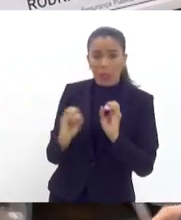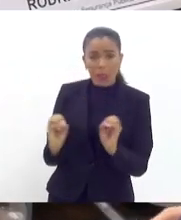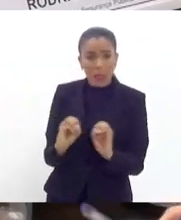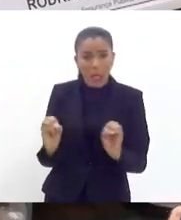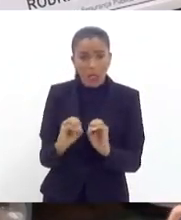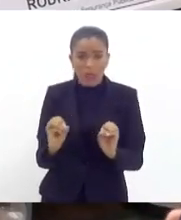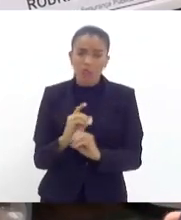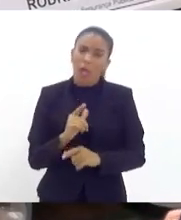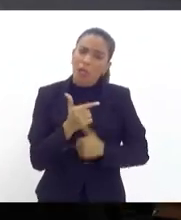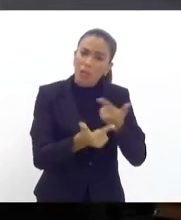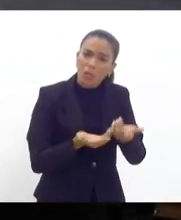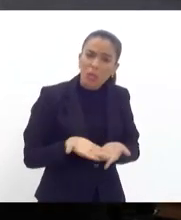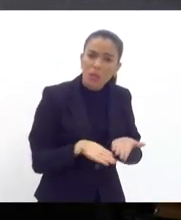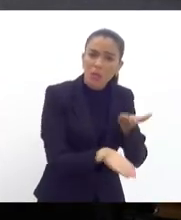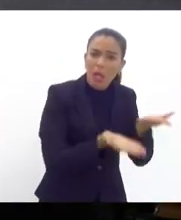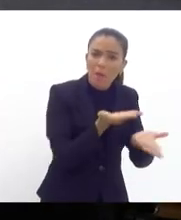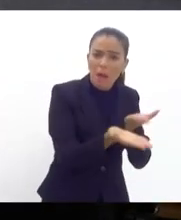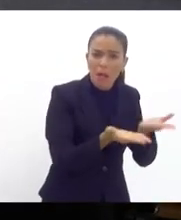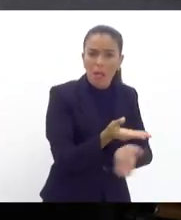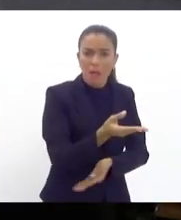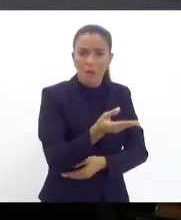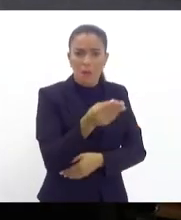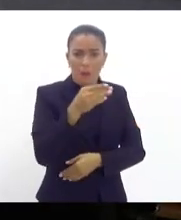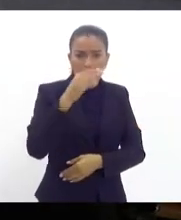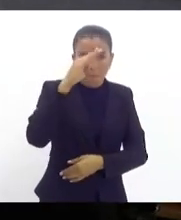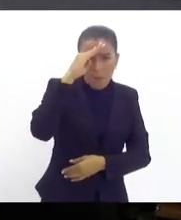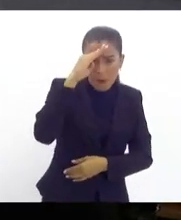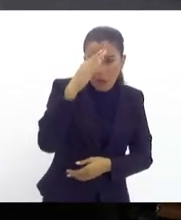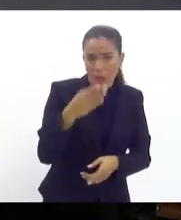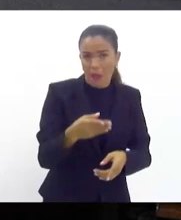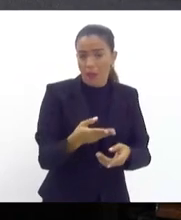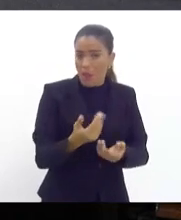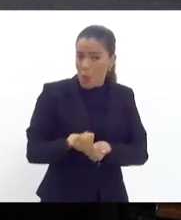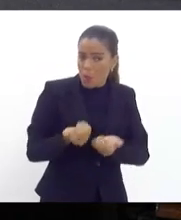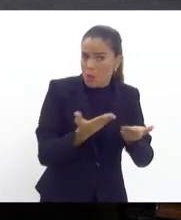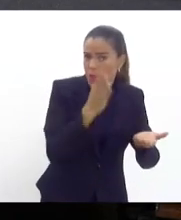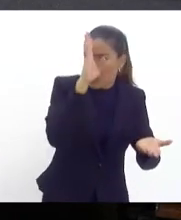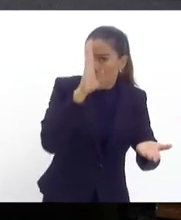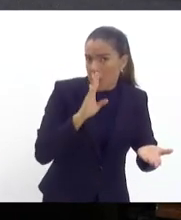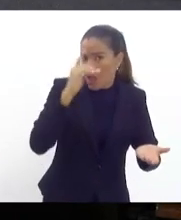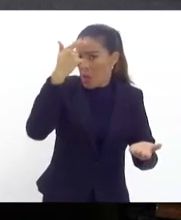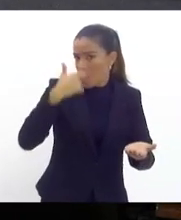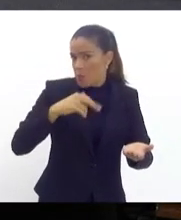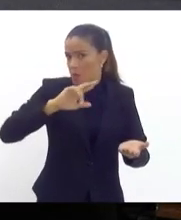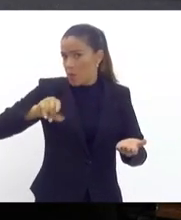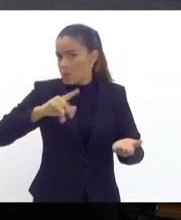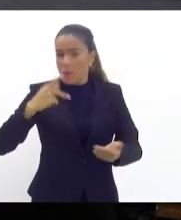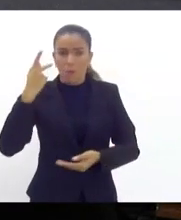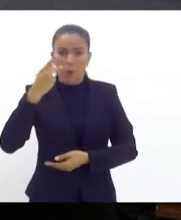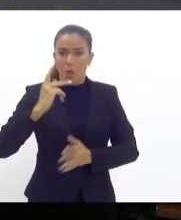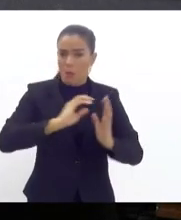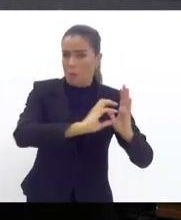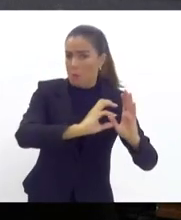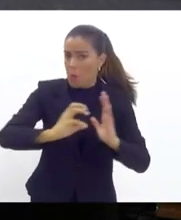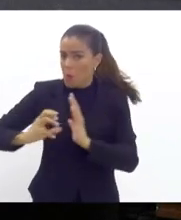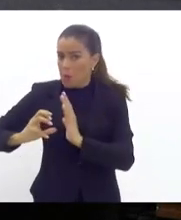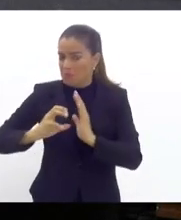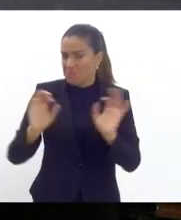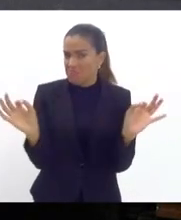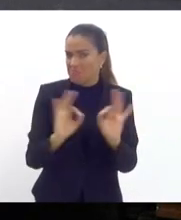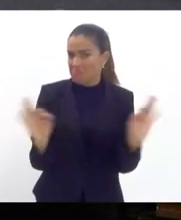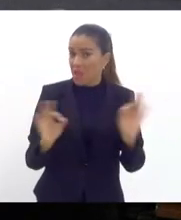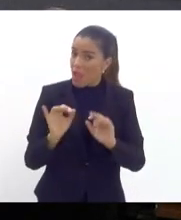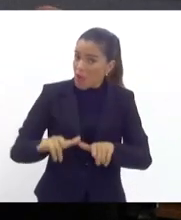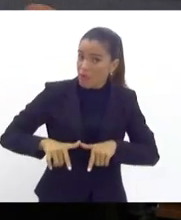militar já fiz tudo de graça não sou política de nenhum partido eu faço